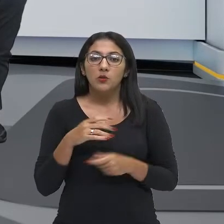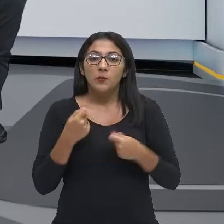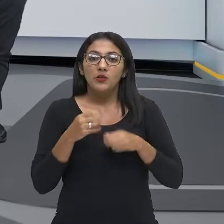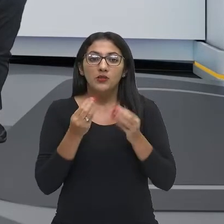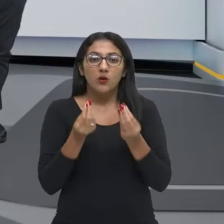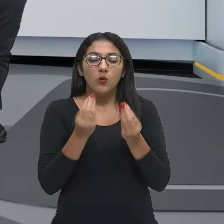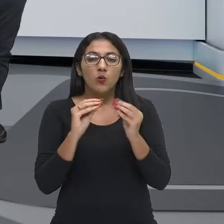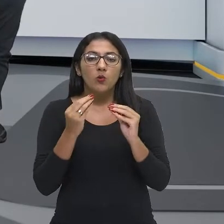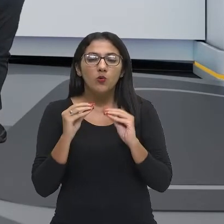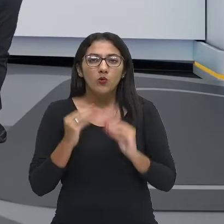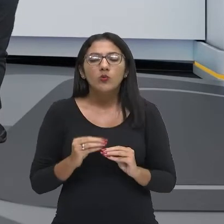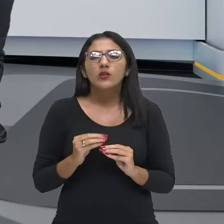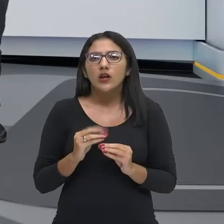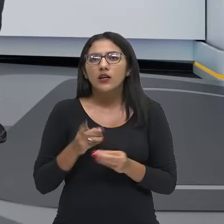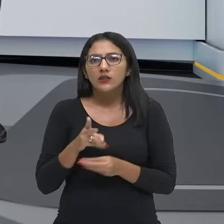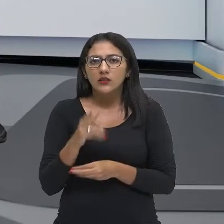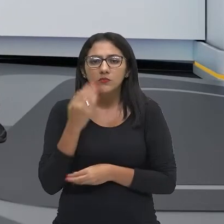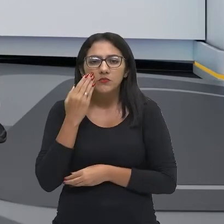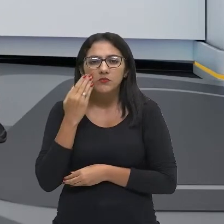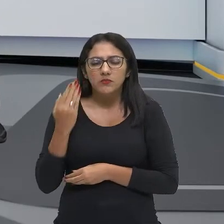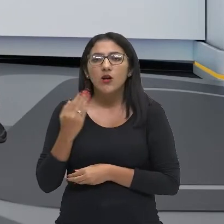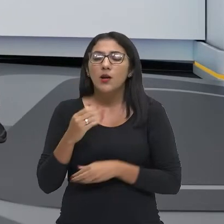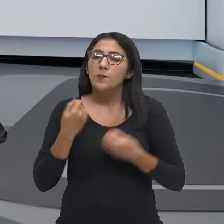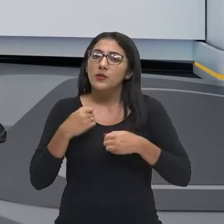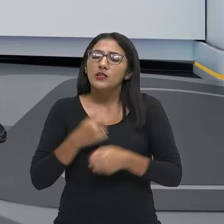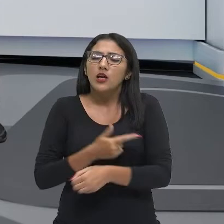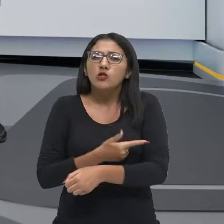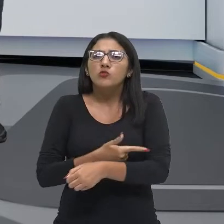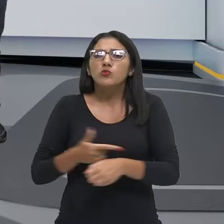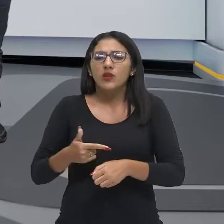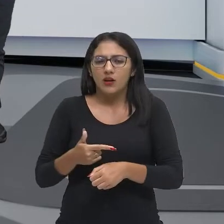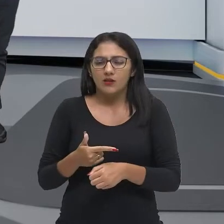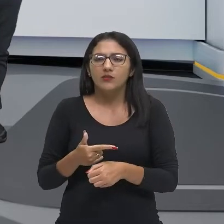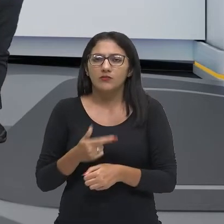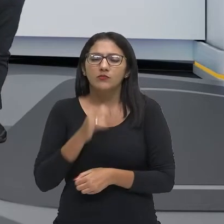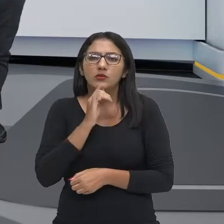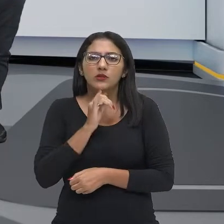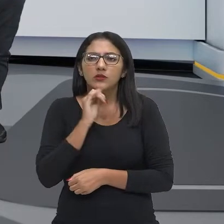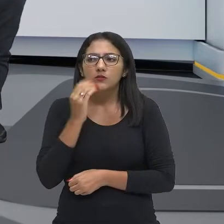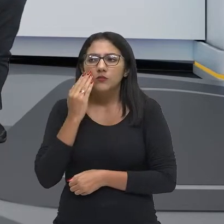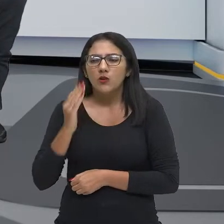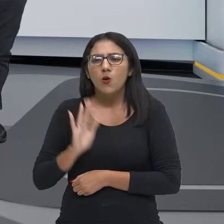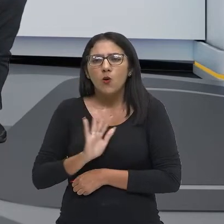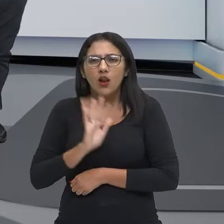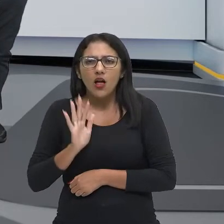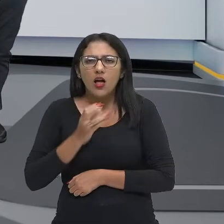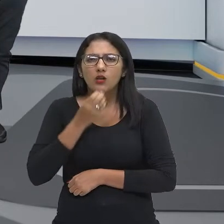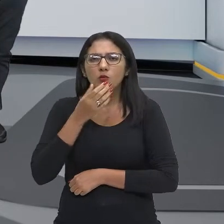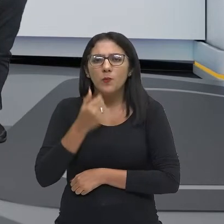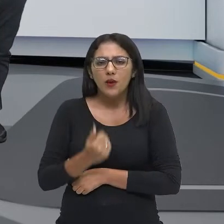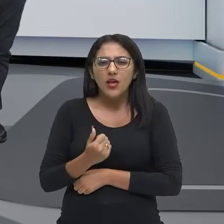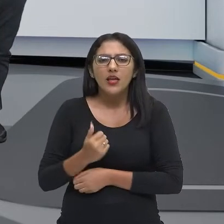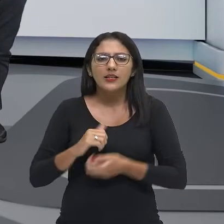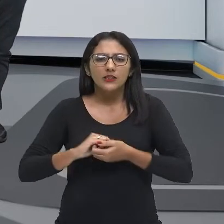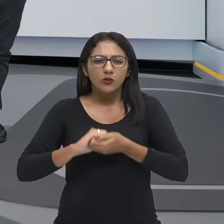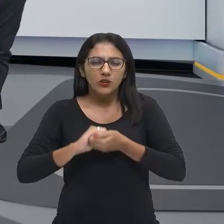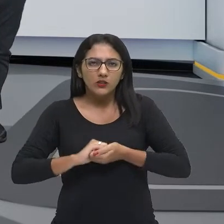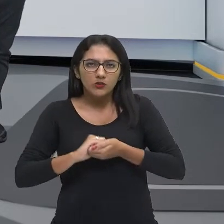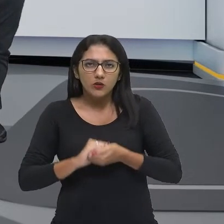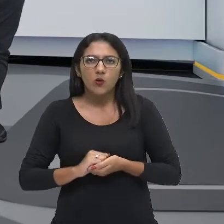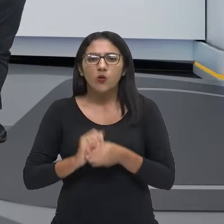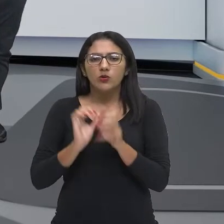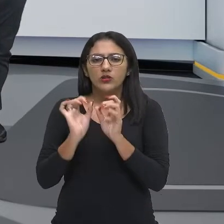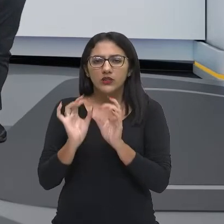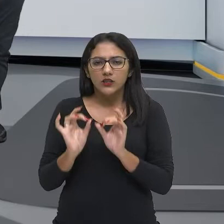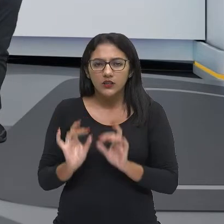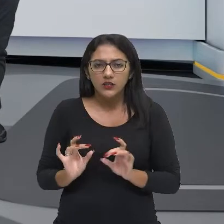da mensagem, comece sempre com um educado cumprimento, né? Por exemplo, olá, como vai? Saudações,